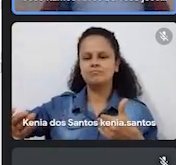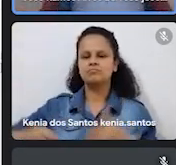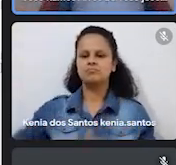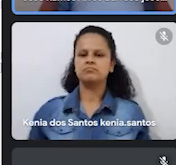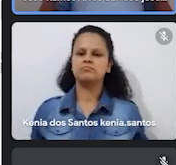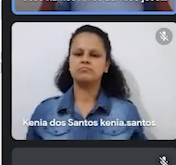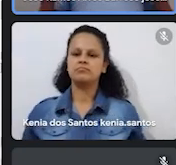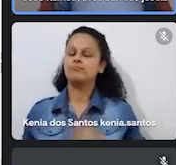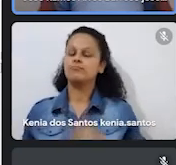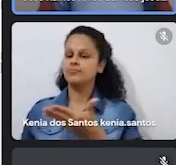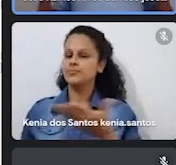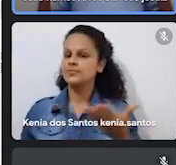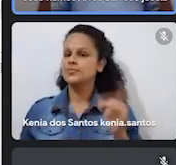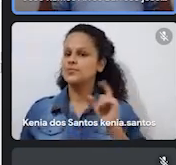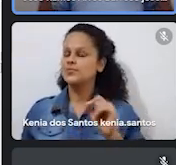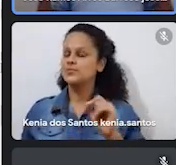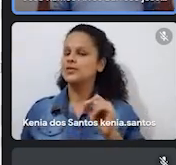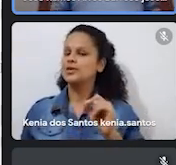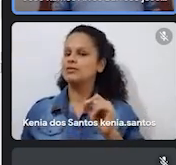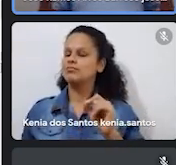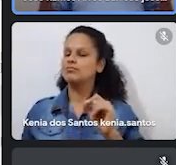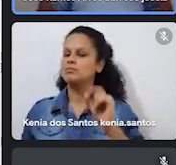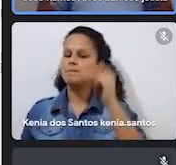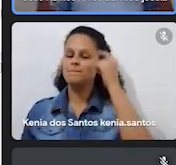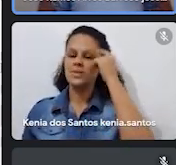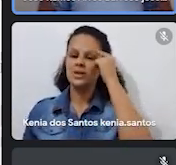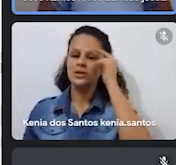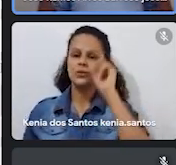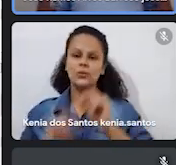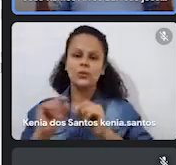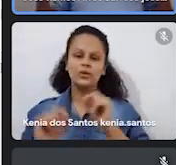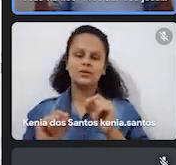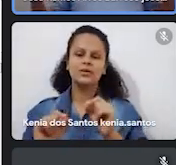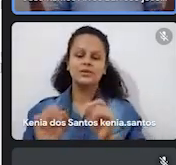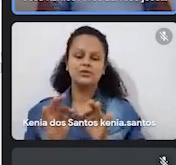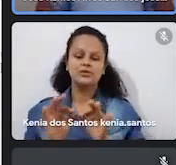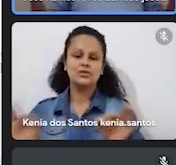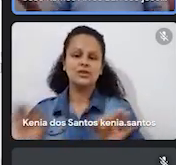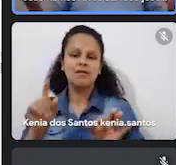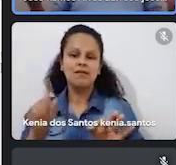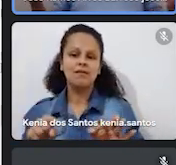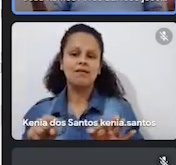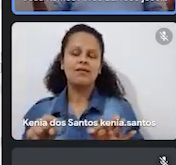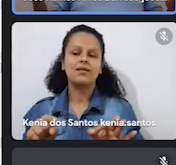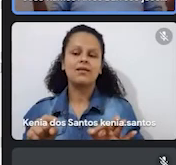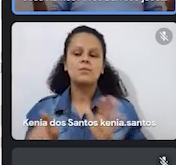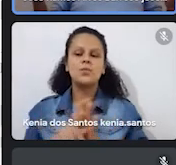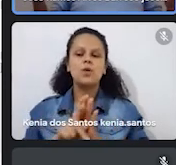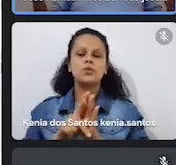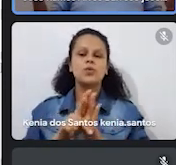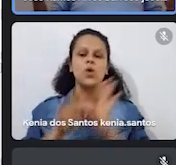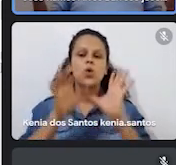Gente, colocando essa distância, o quê? Em situação normal.